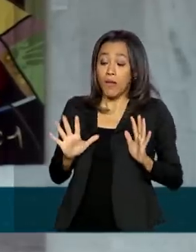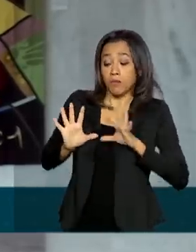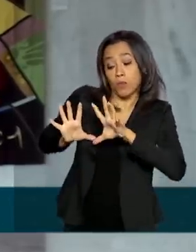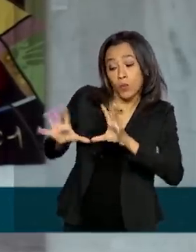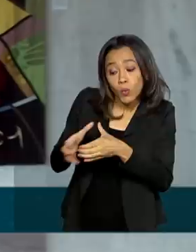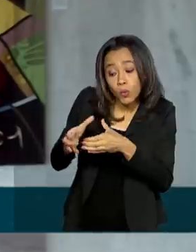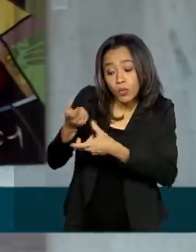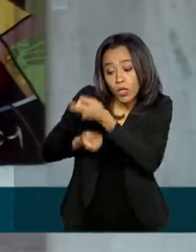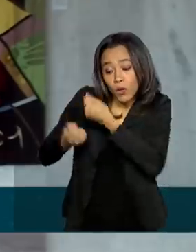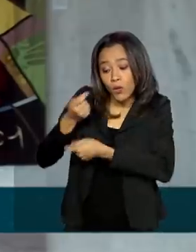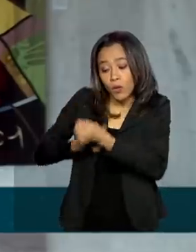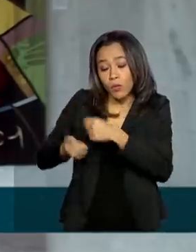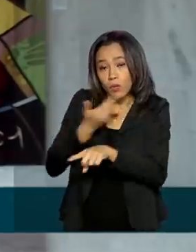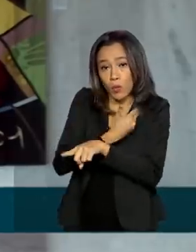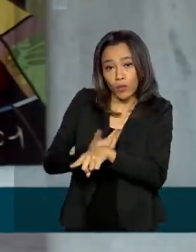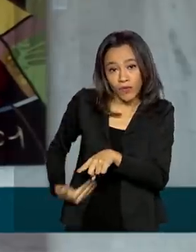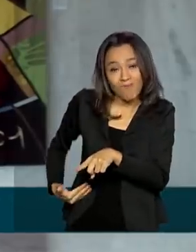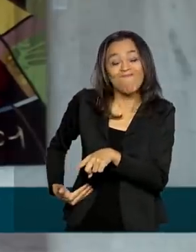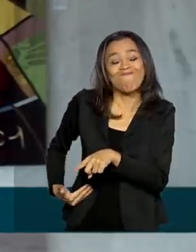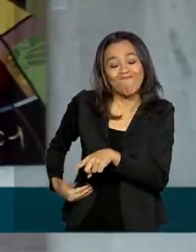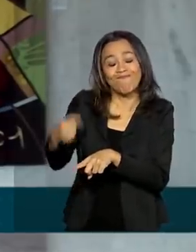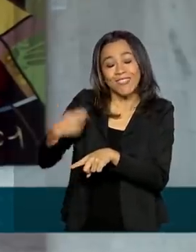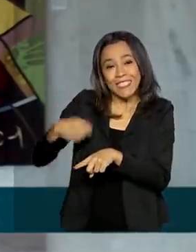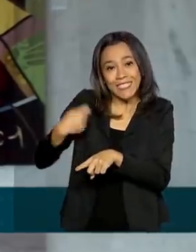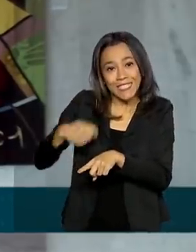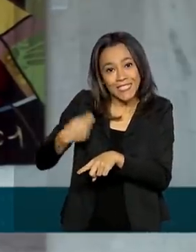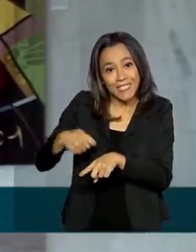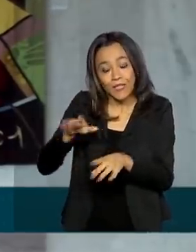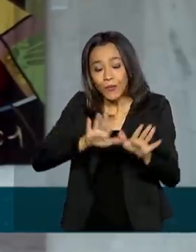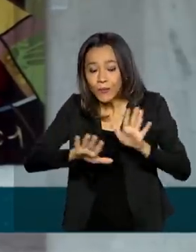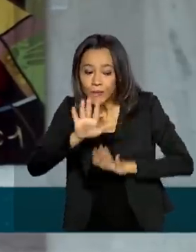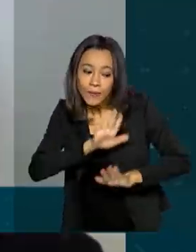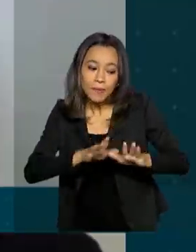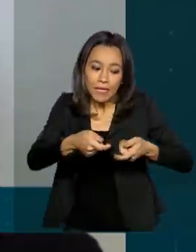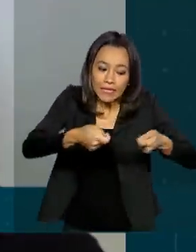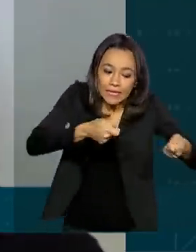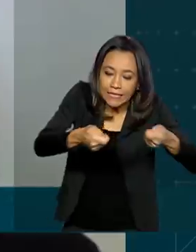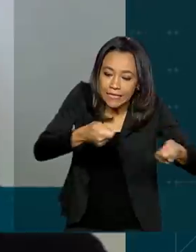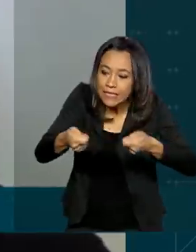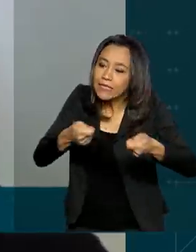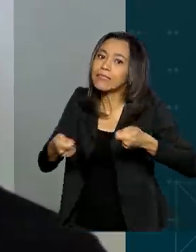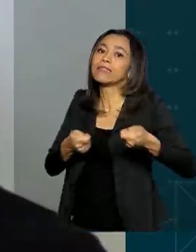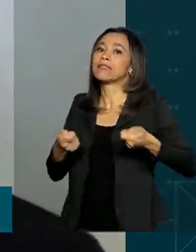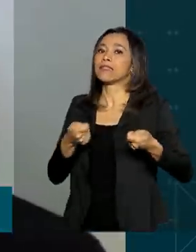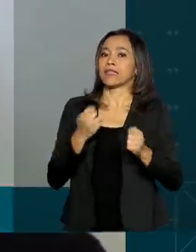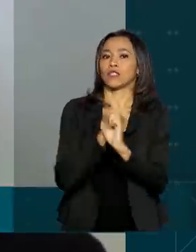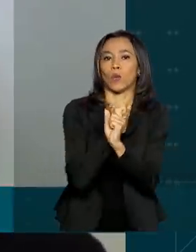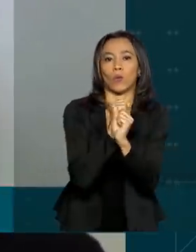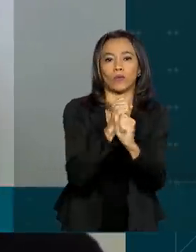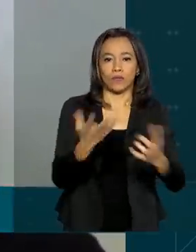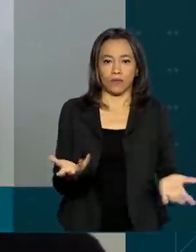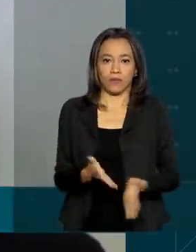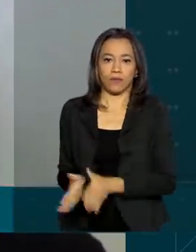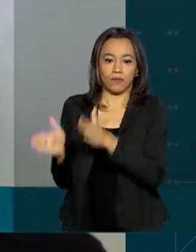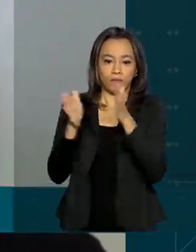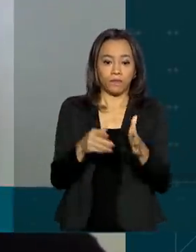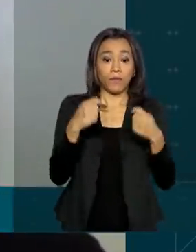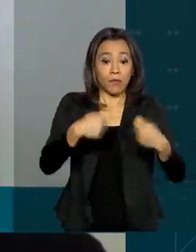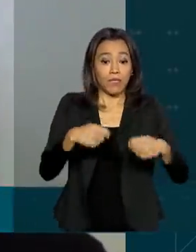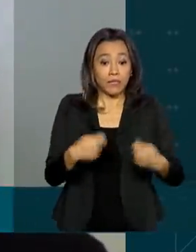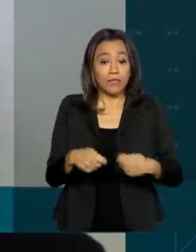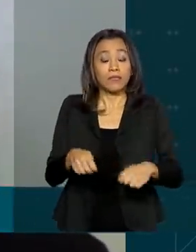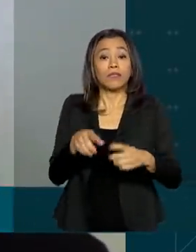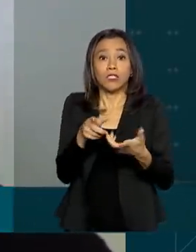do governo, será preciso disciplina para equilibrar as contas. A intenção é de uma disciplina fiscal